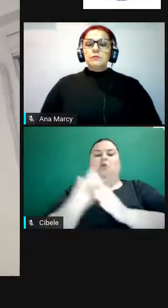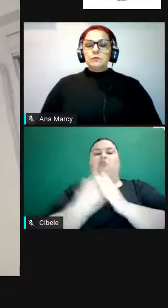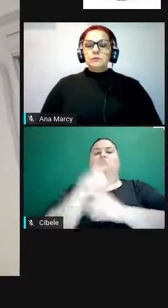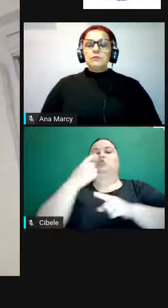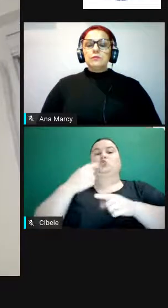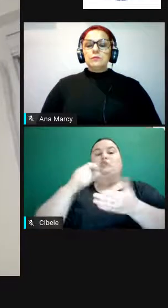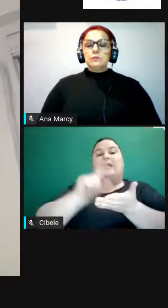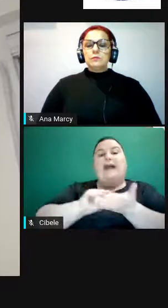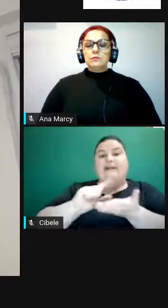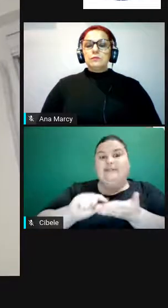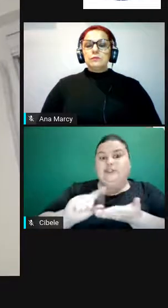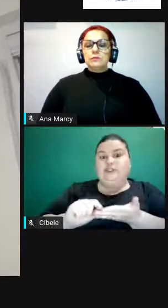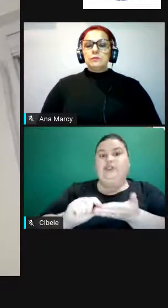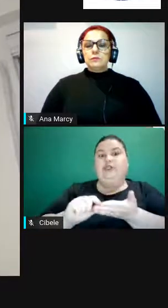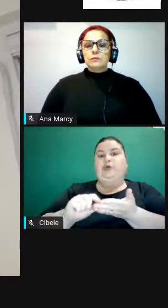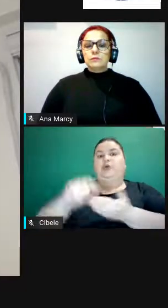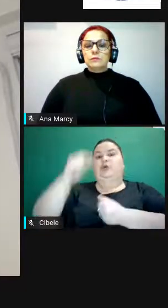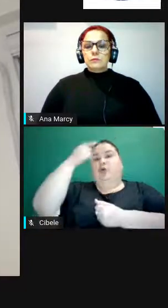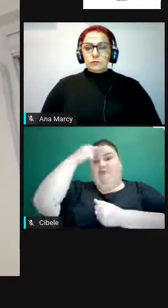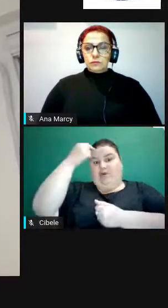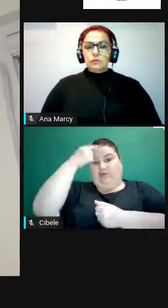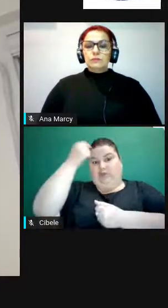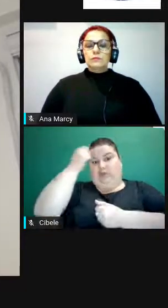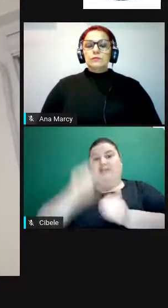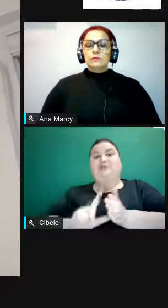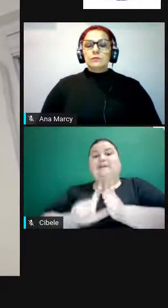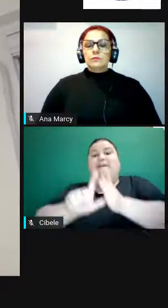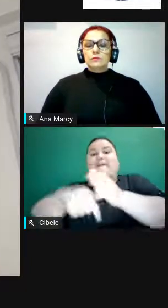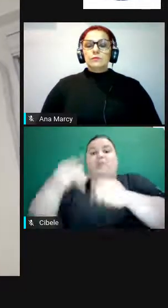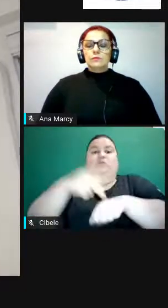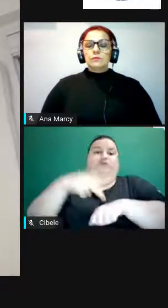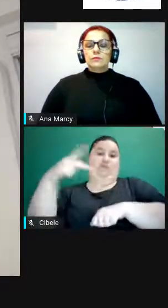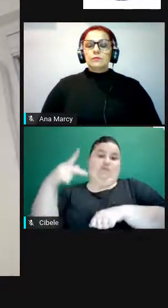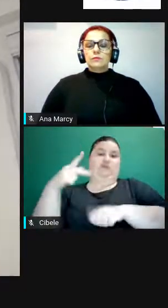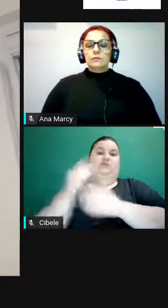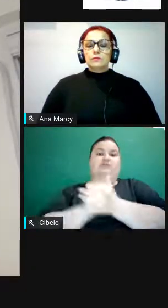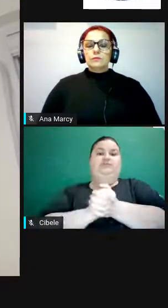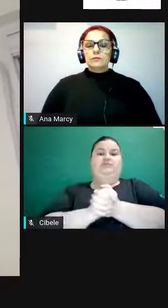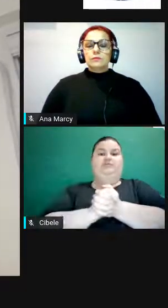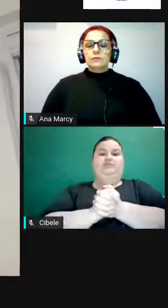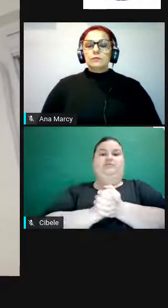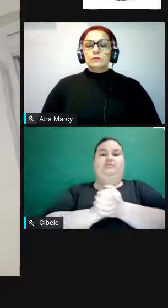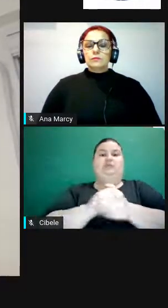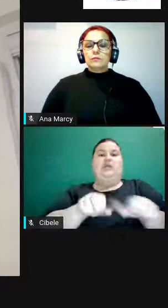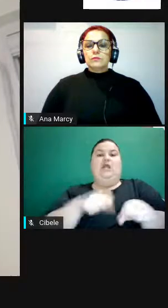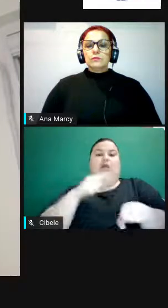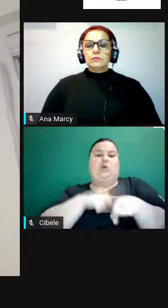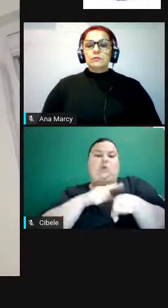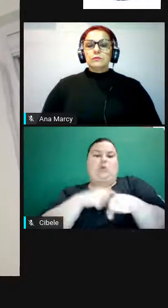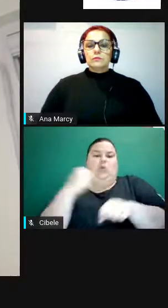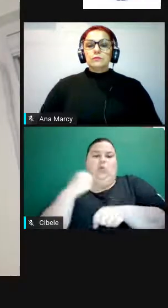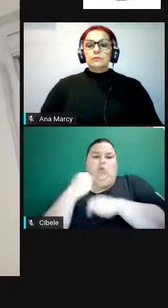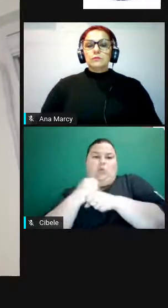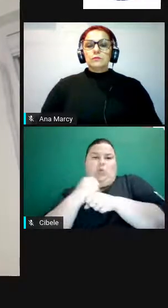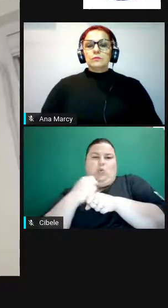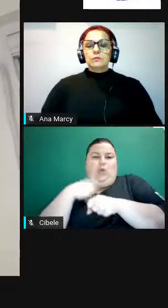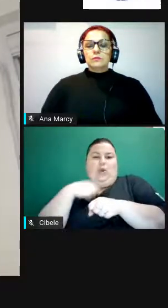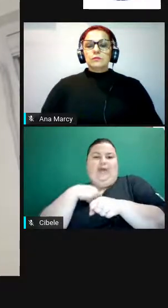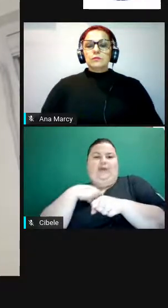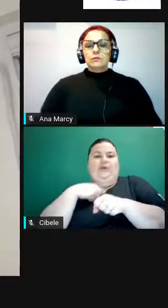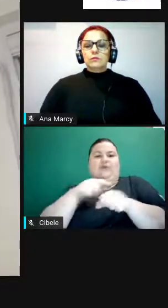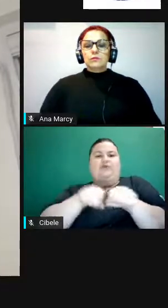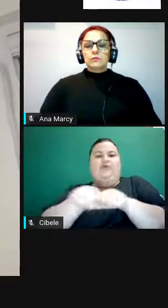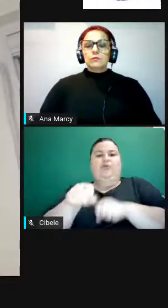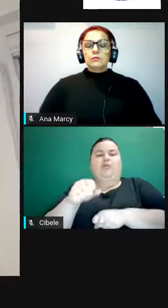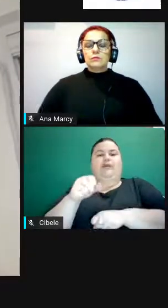ao longo da gravação para sim é o ingressar numa pós-graduação e quando me formei em 2014 Eu consegui passar um mestrado em